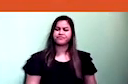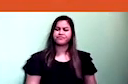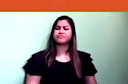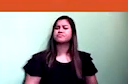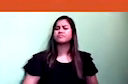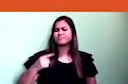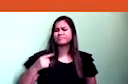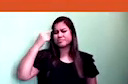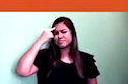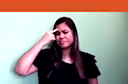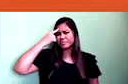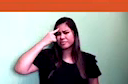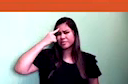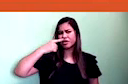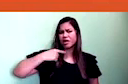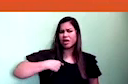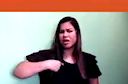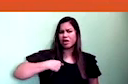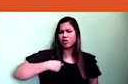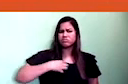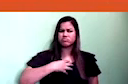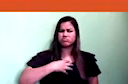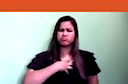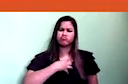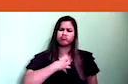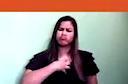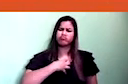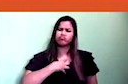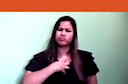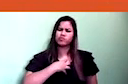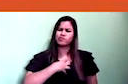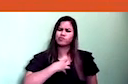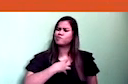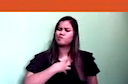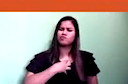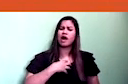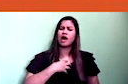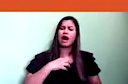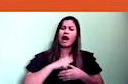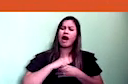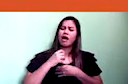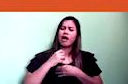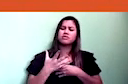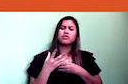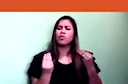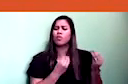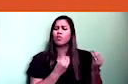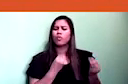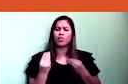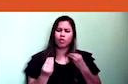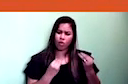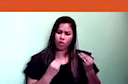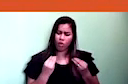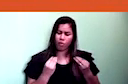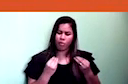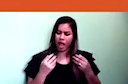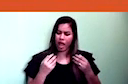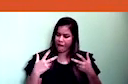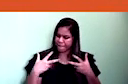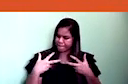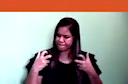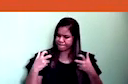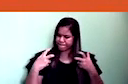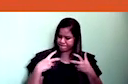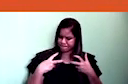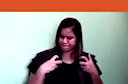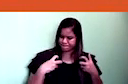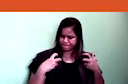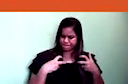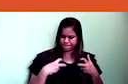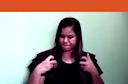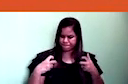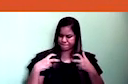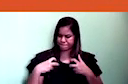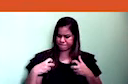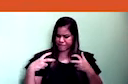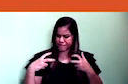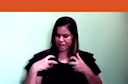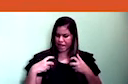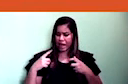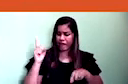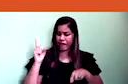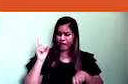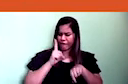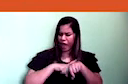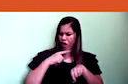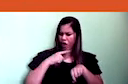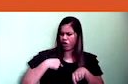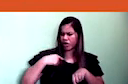maneira, como estou reagindo a tudo isso? Identificando como as circunstâncias nos afetam e quais os pensamentos que vêm à nossa